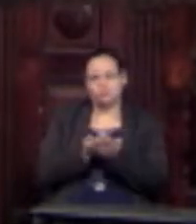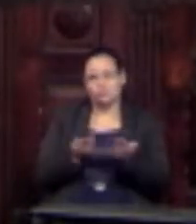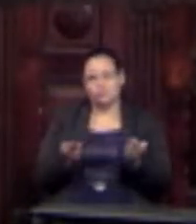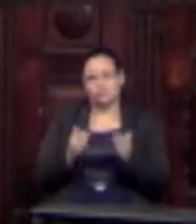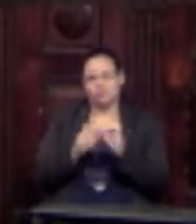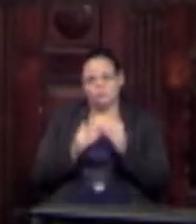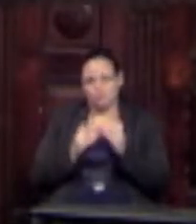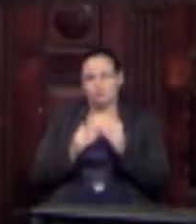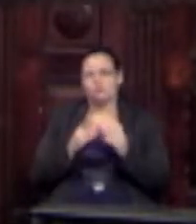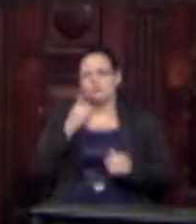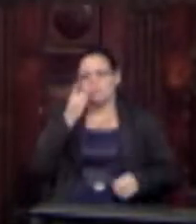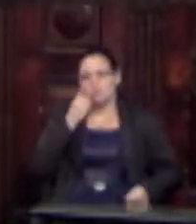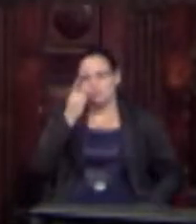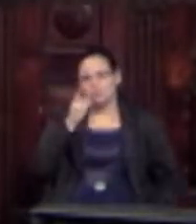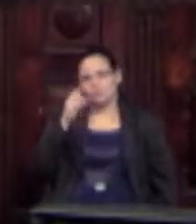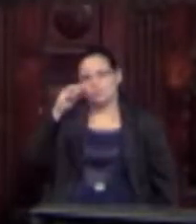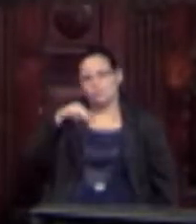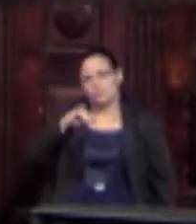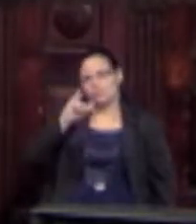deputado Milton Rangel,